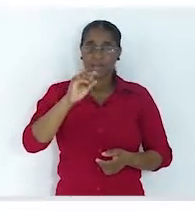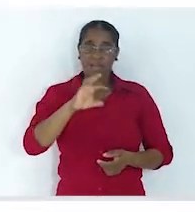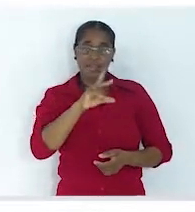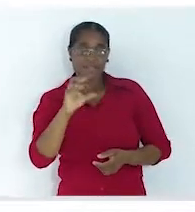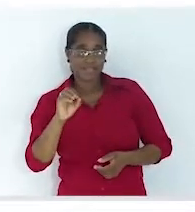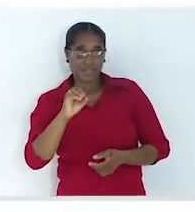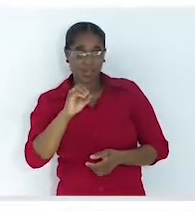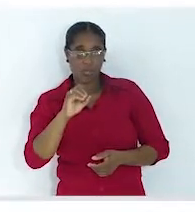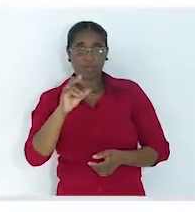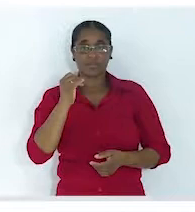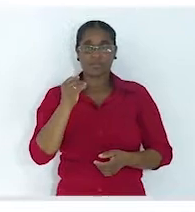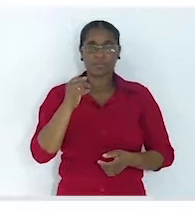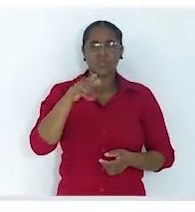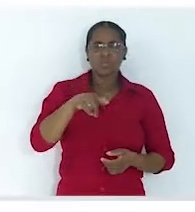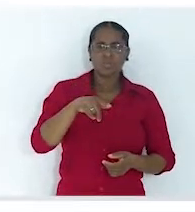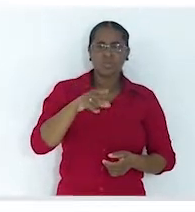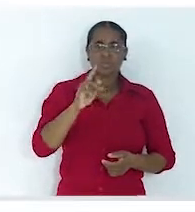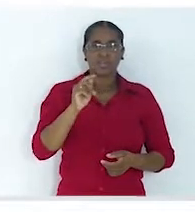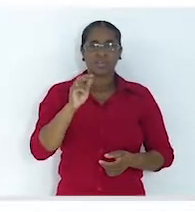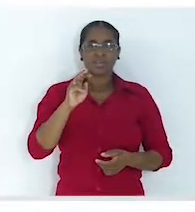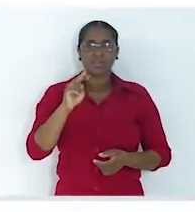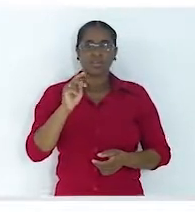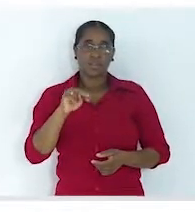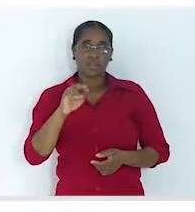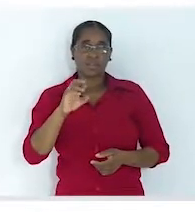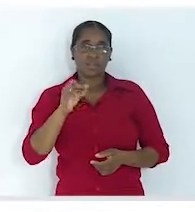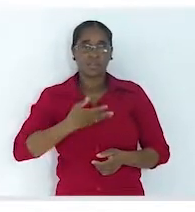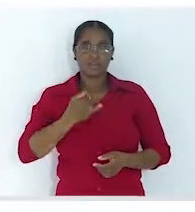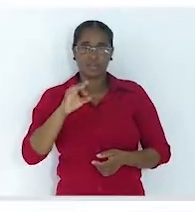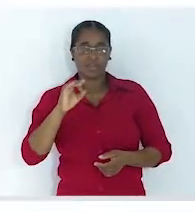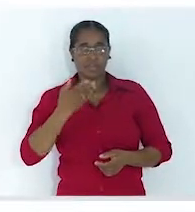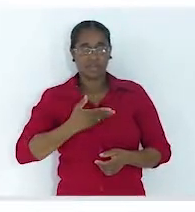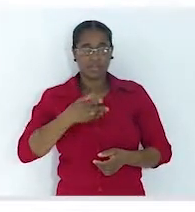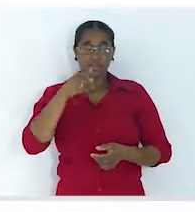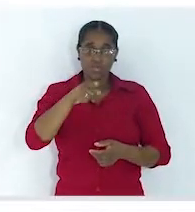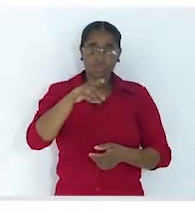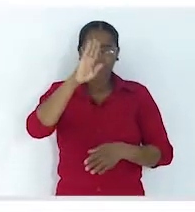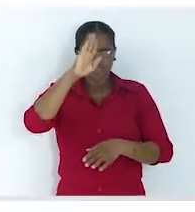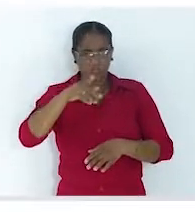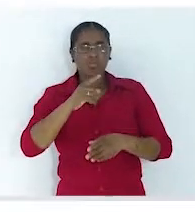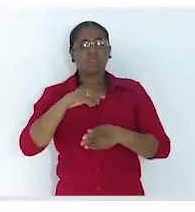ela vai se desenrolando pouco a pouco, ok? Linearmente.